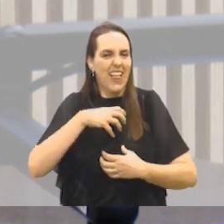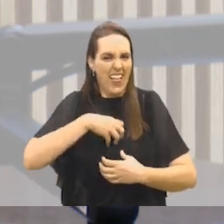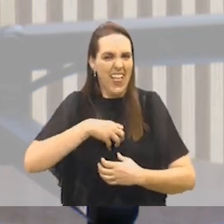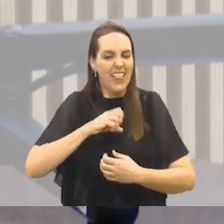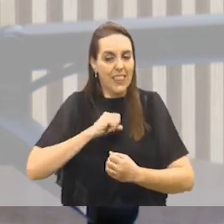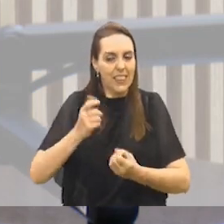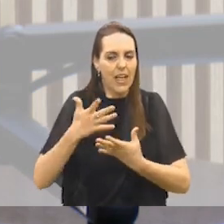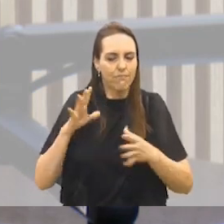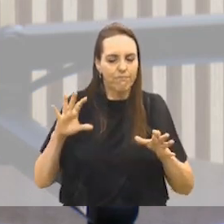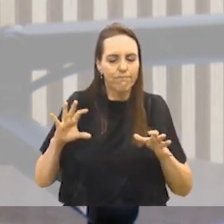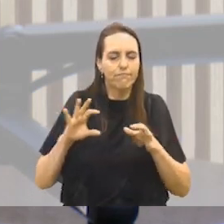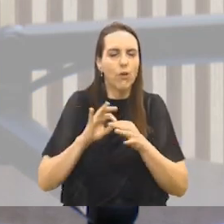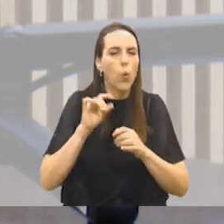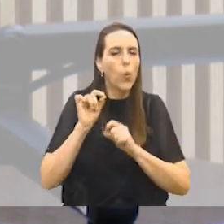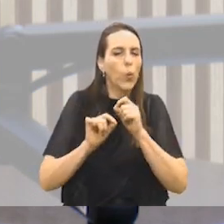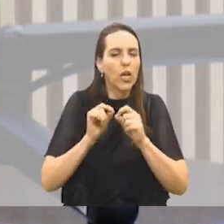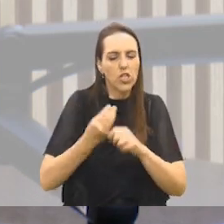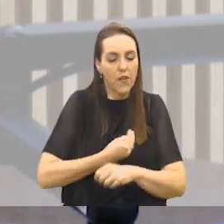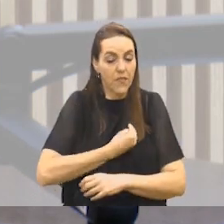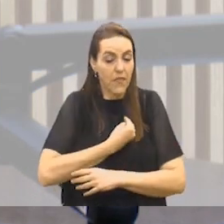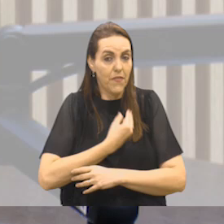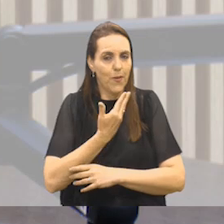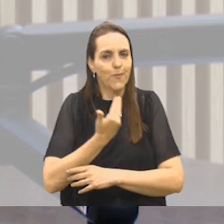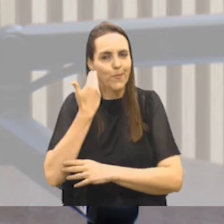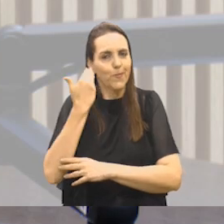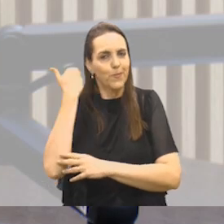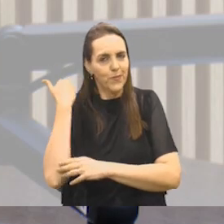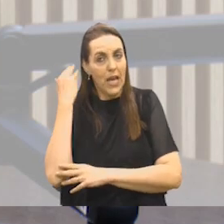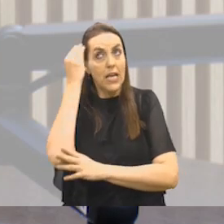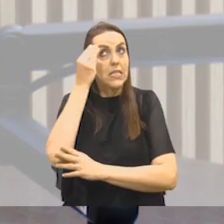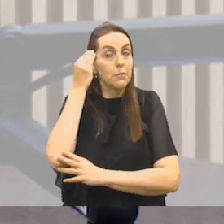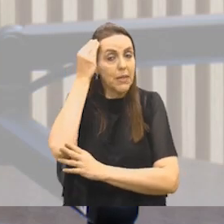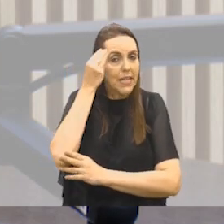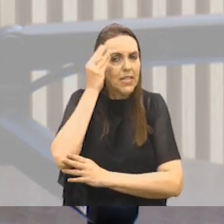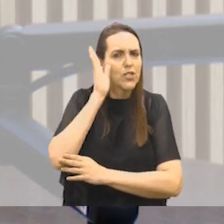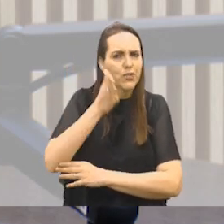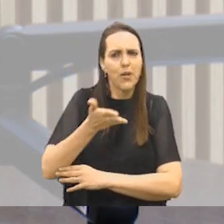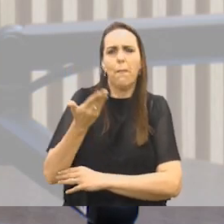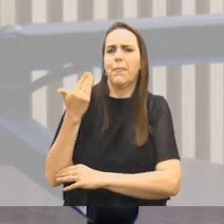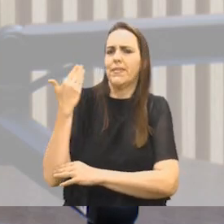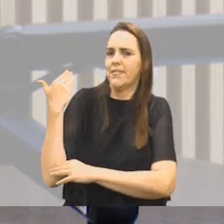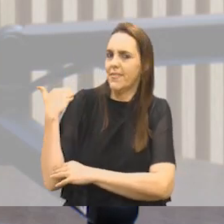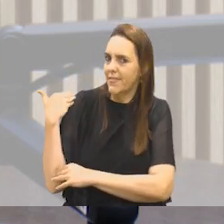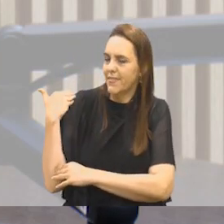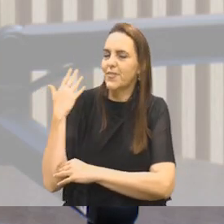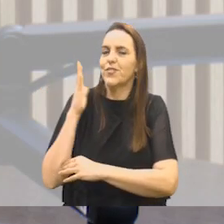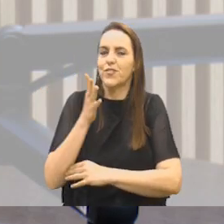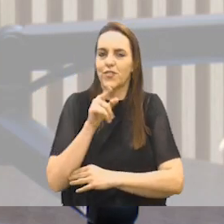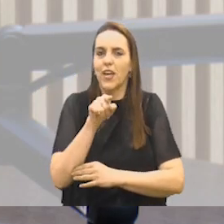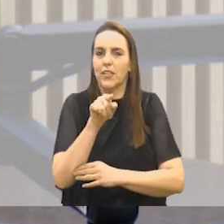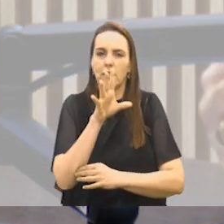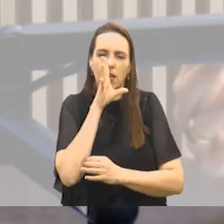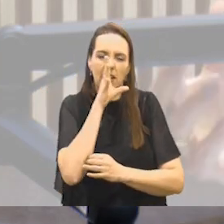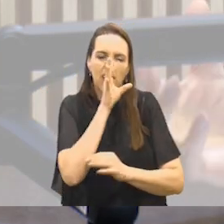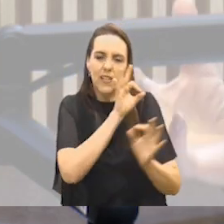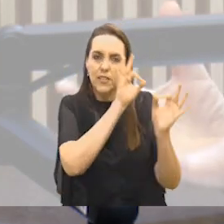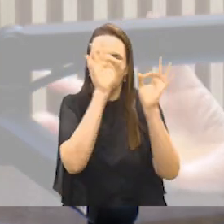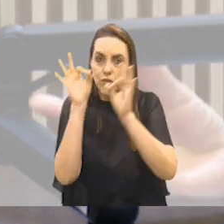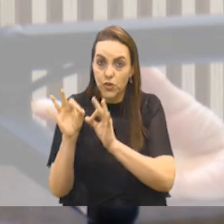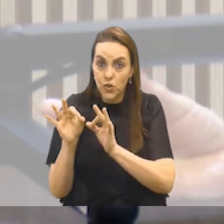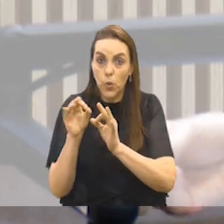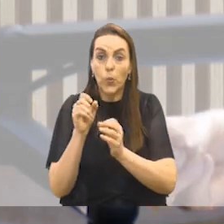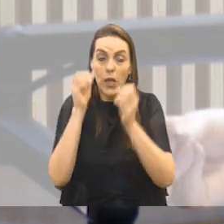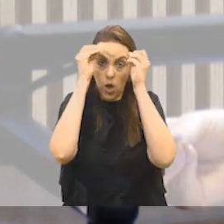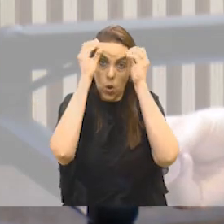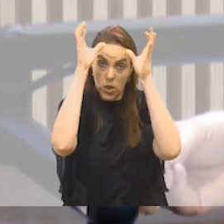ego, ela está condicionada a tudo aquilo que você já viveu, a todas as experiências que você já teve, a tudo aquilo que você